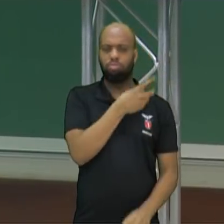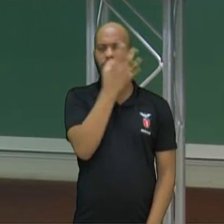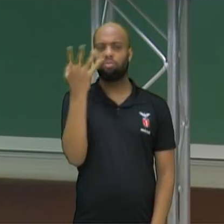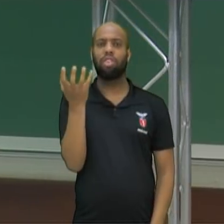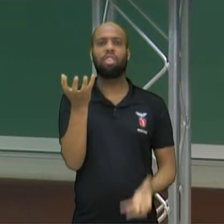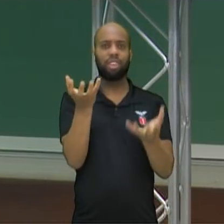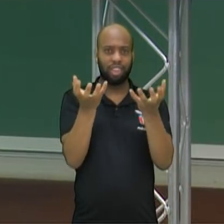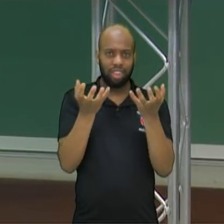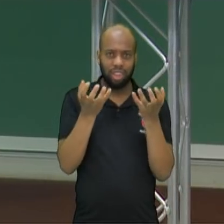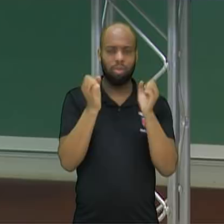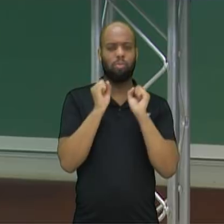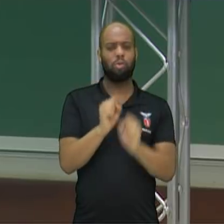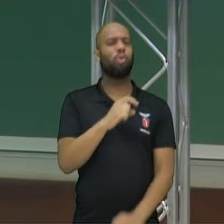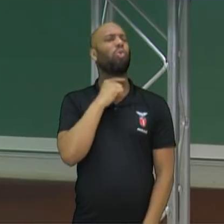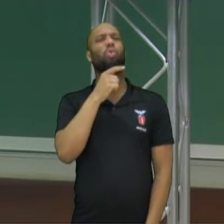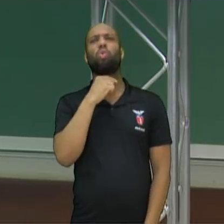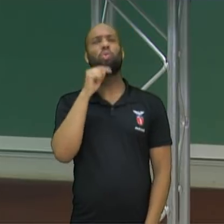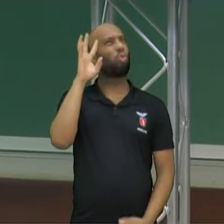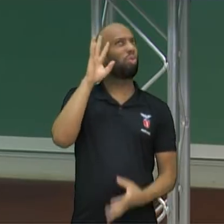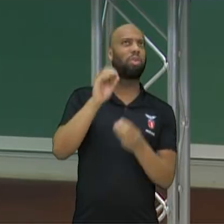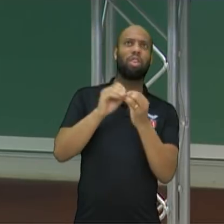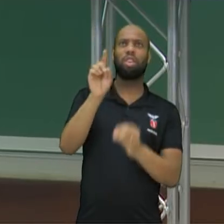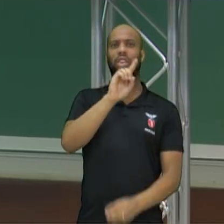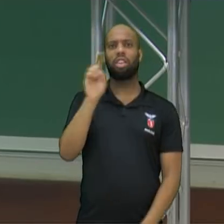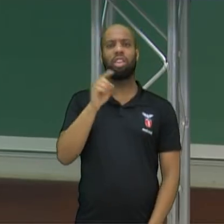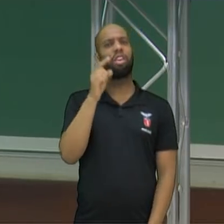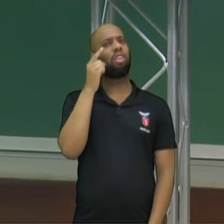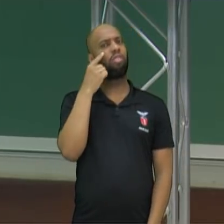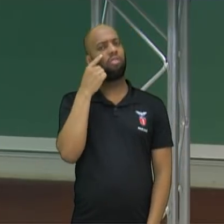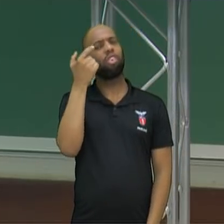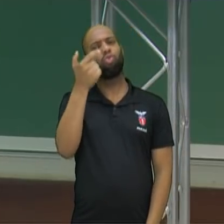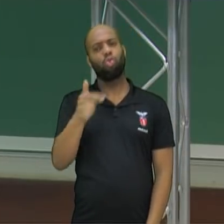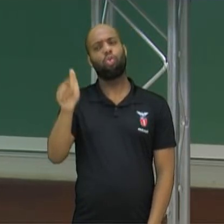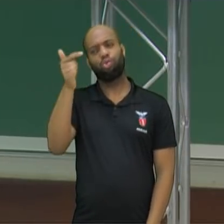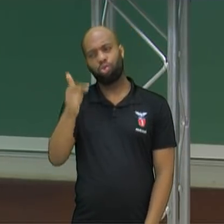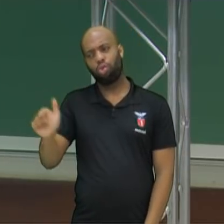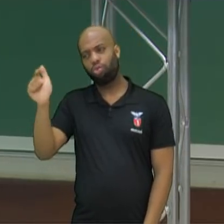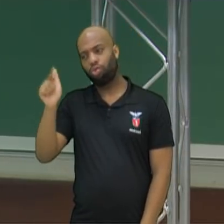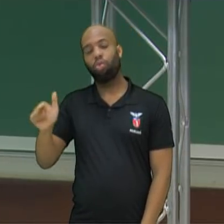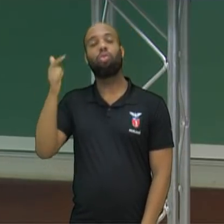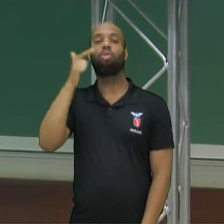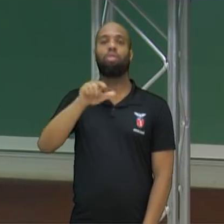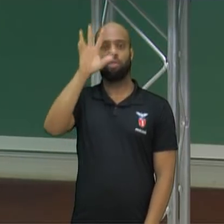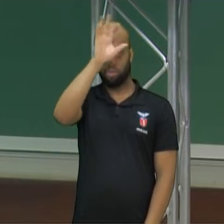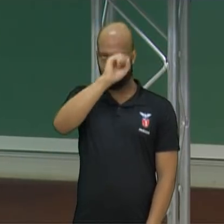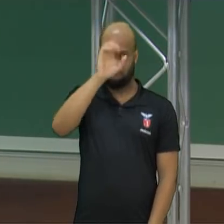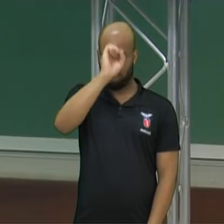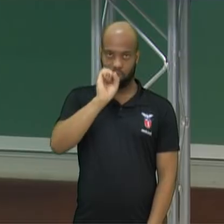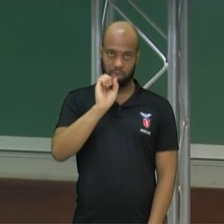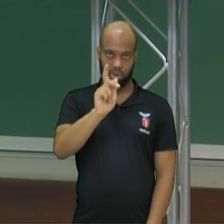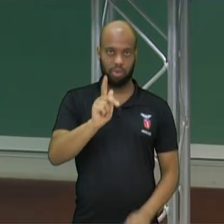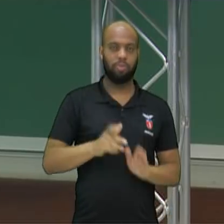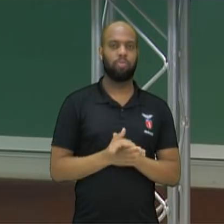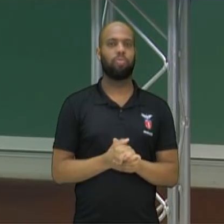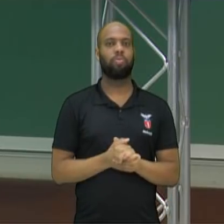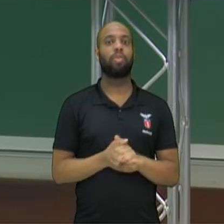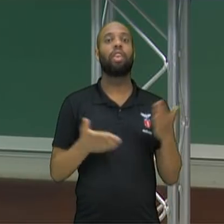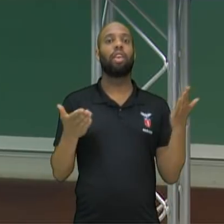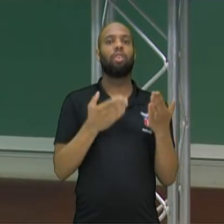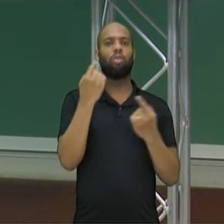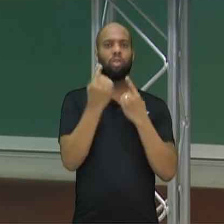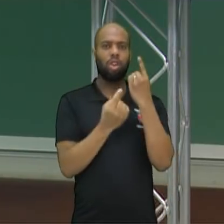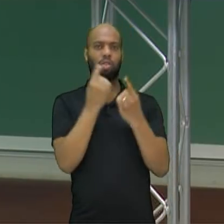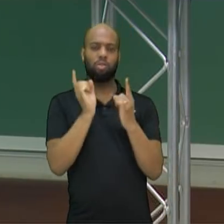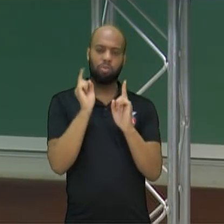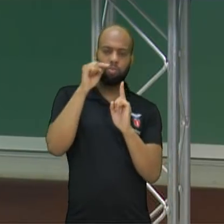as dúvidas. Não entendeu a primeira, ver a segunda, ver a terceira. E é assim que nós aprendemos. Perfeito? Bom, quais são os